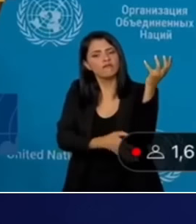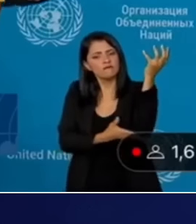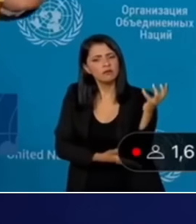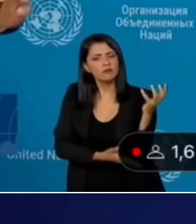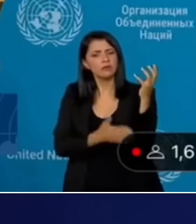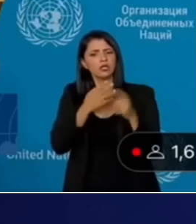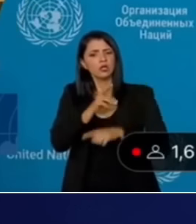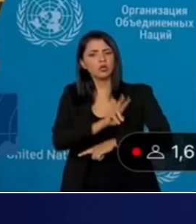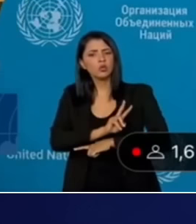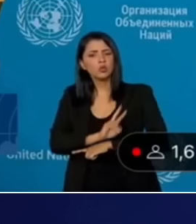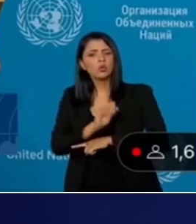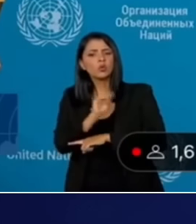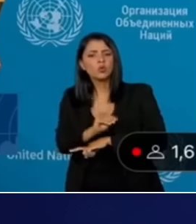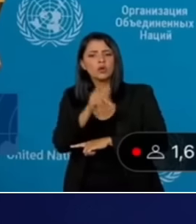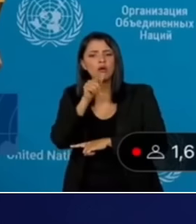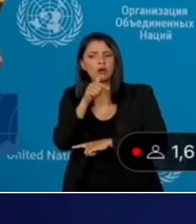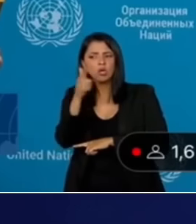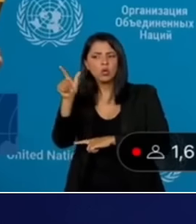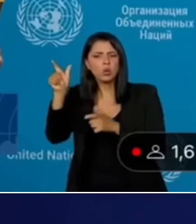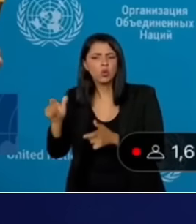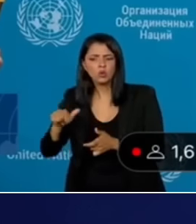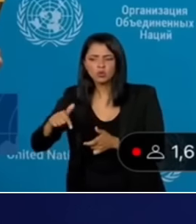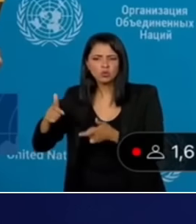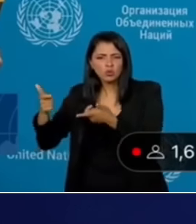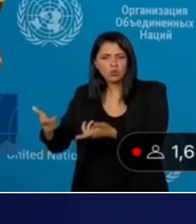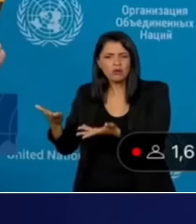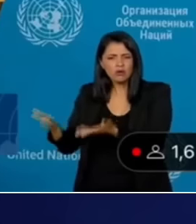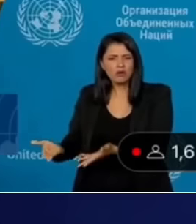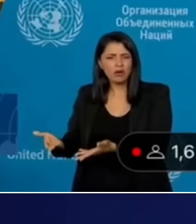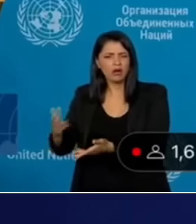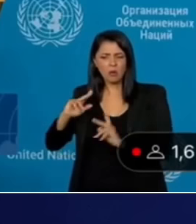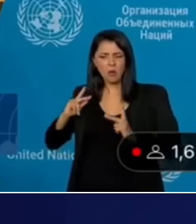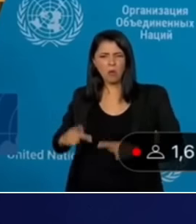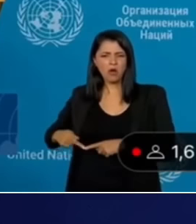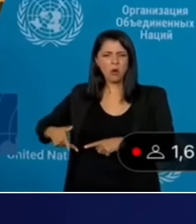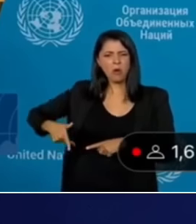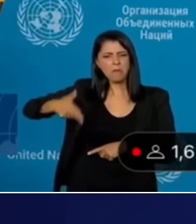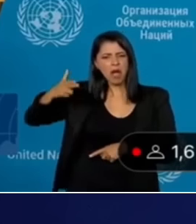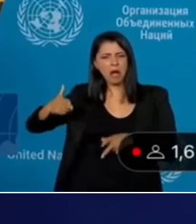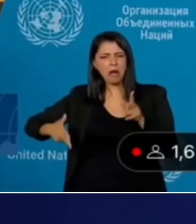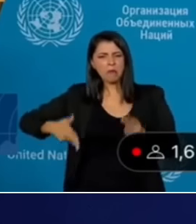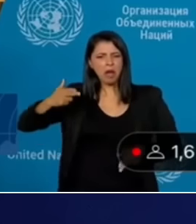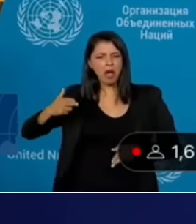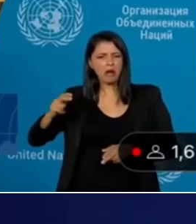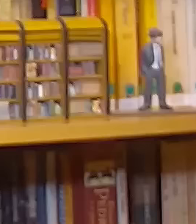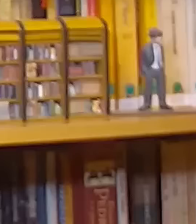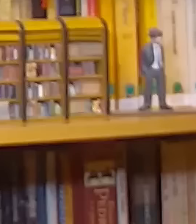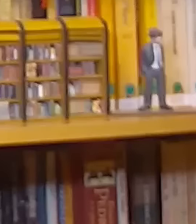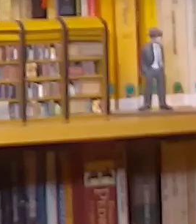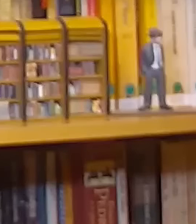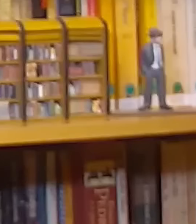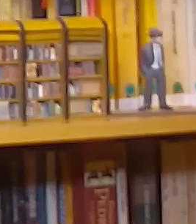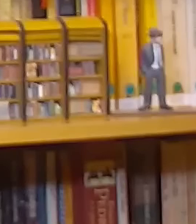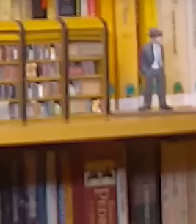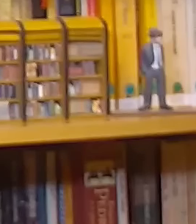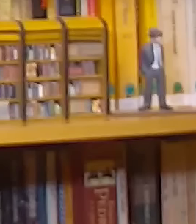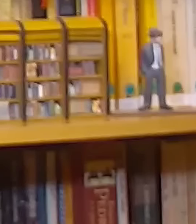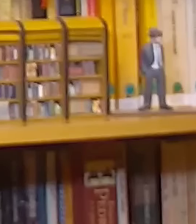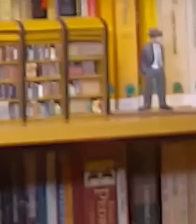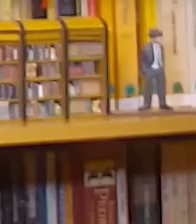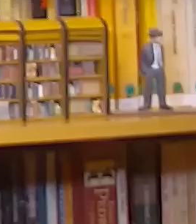lado oos ser humano se matando não tem não tem nenhuma explicação olha